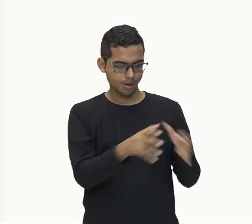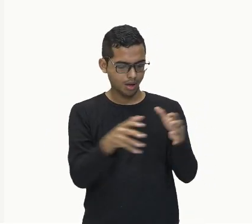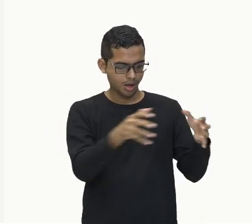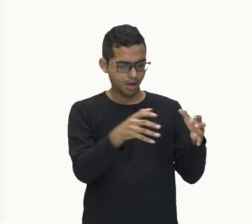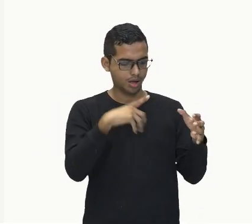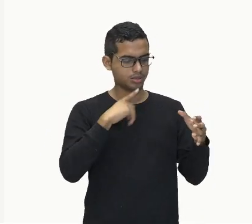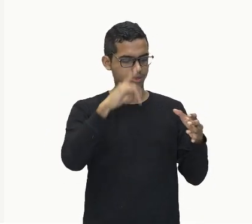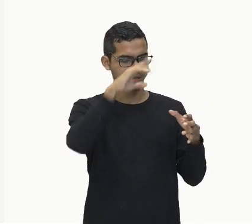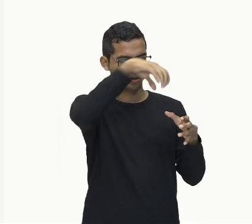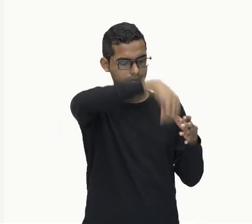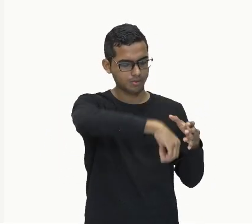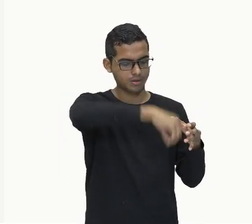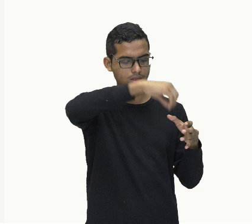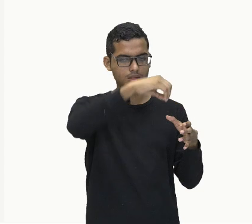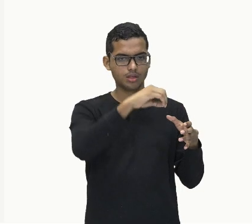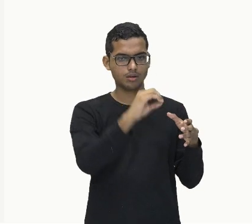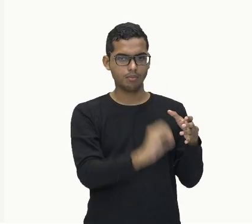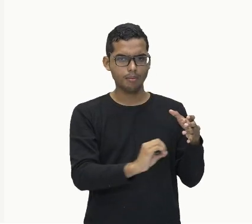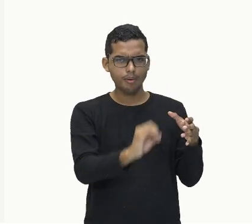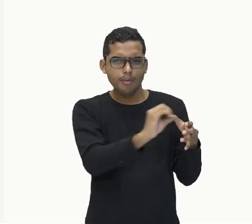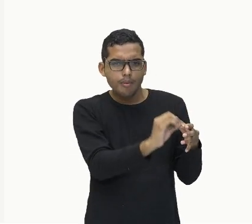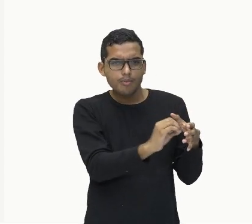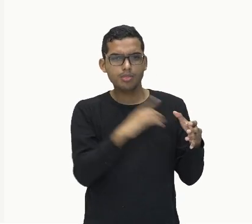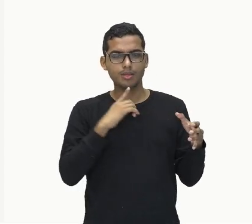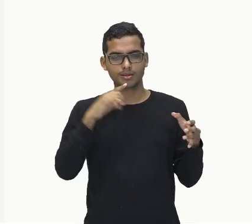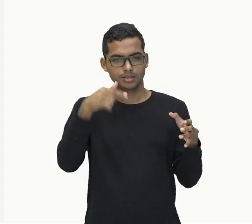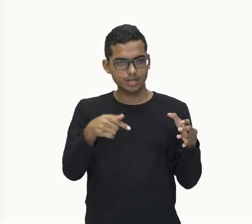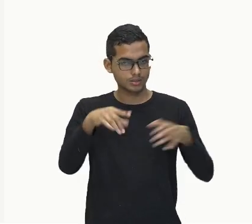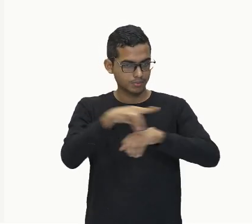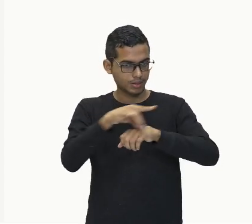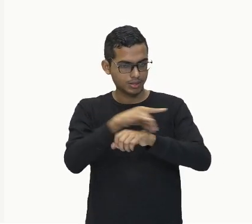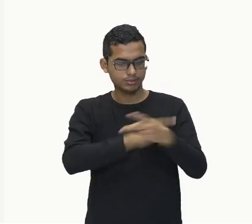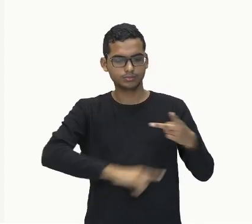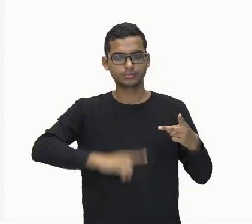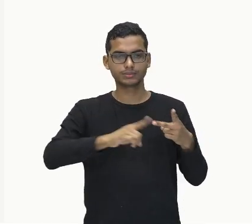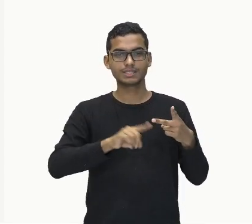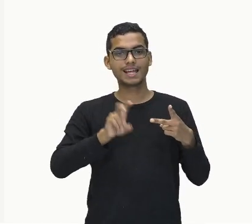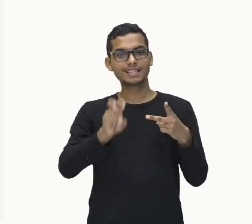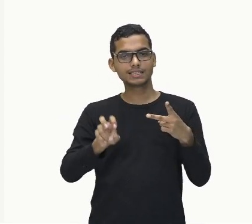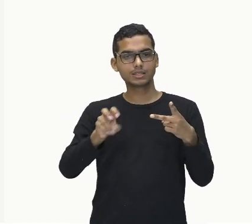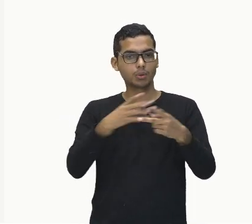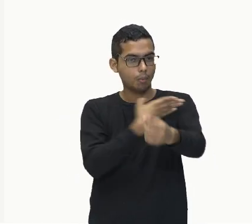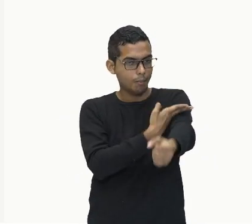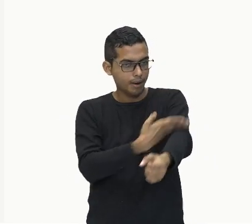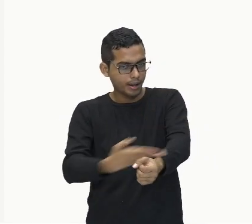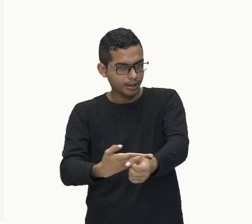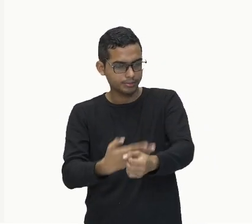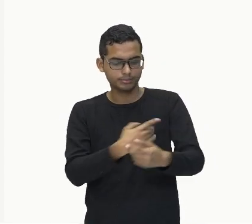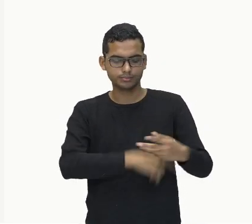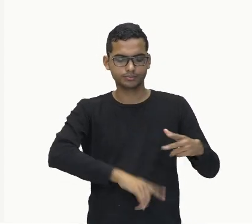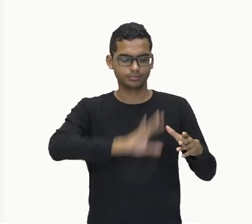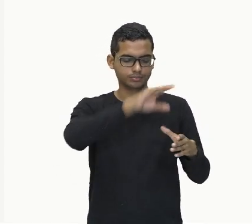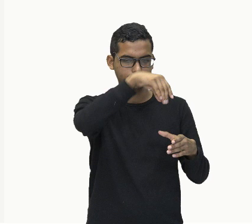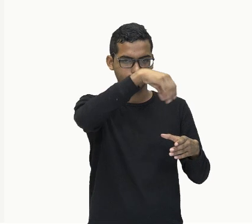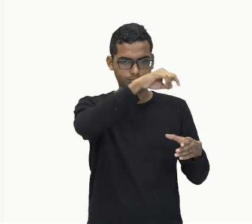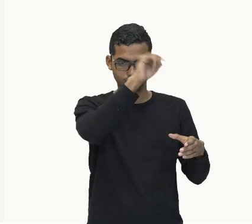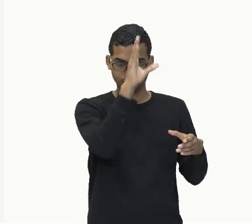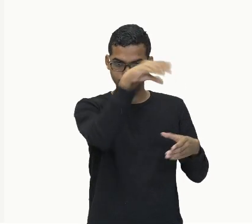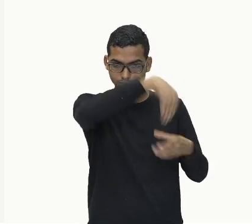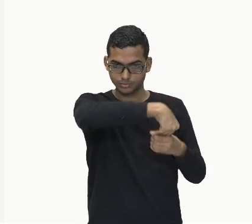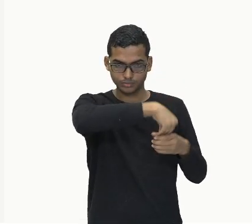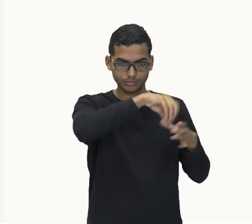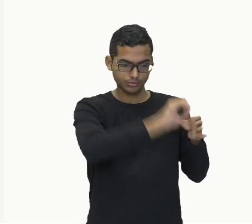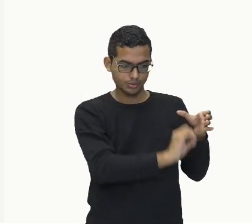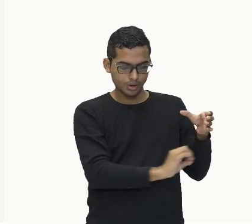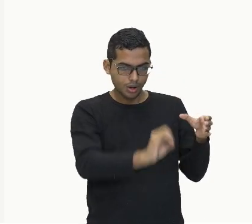E a gente precisa retirar quantas? A gente precisa retirar 6, sendo que 2